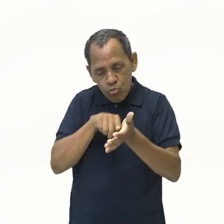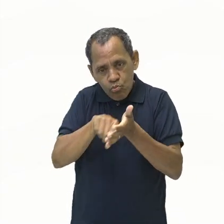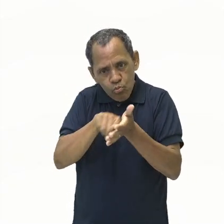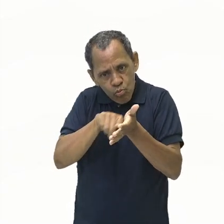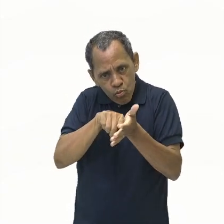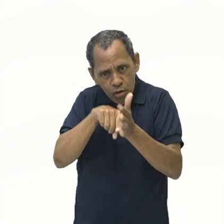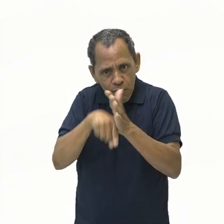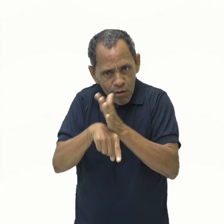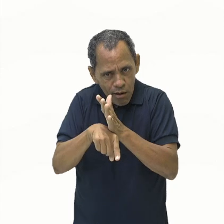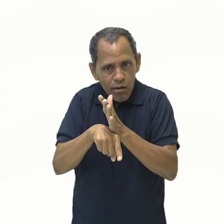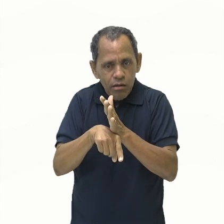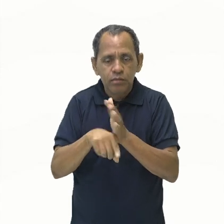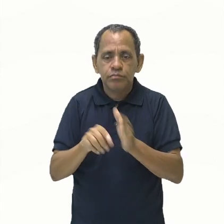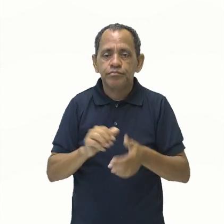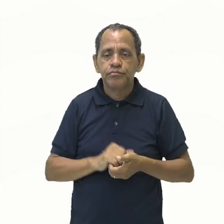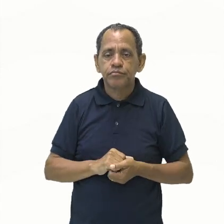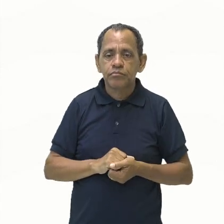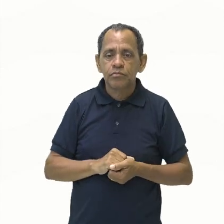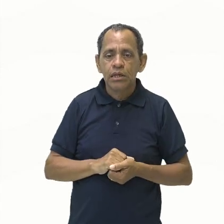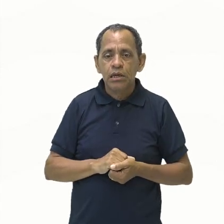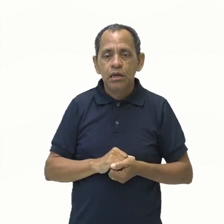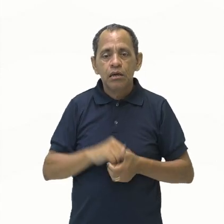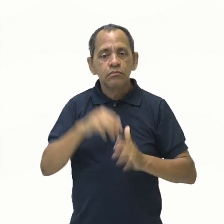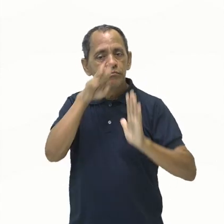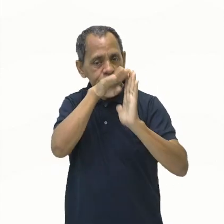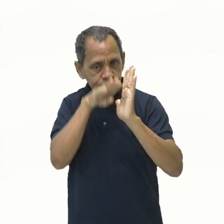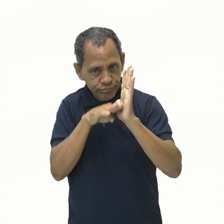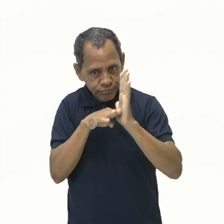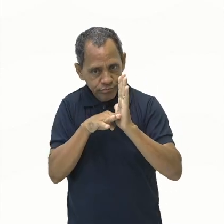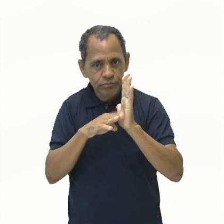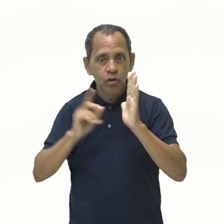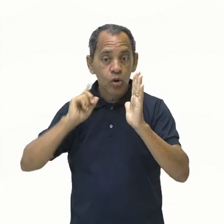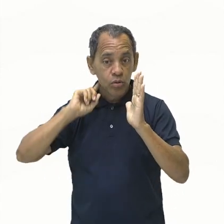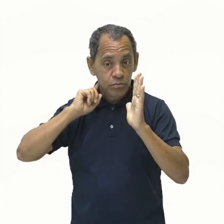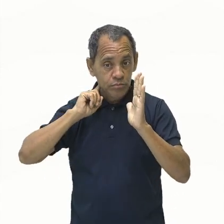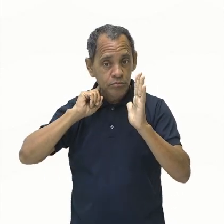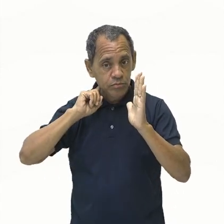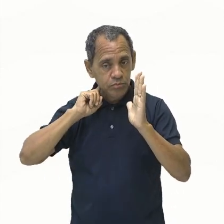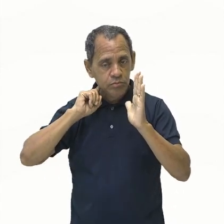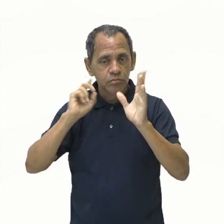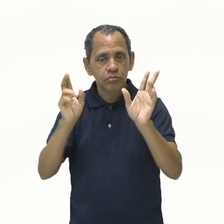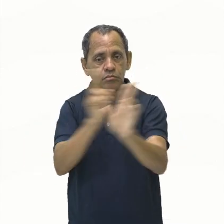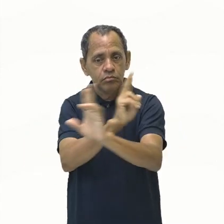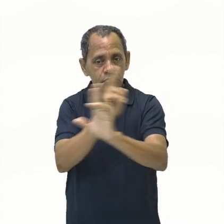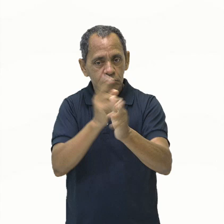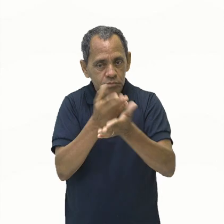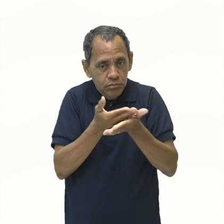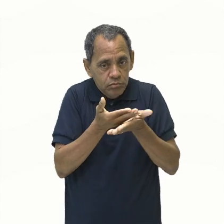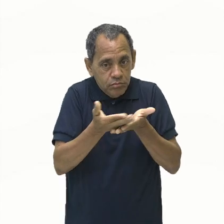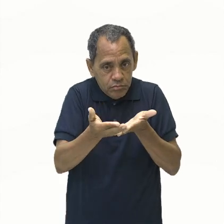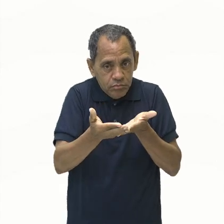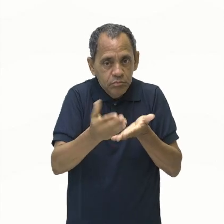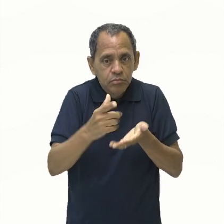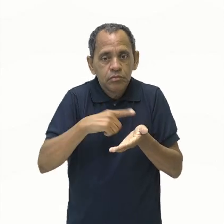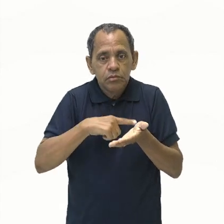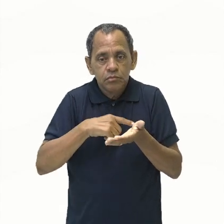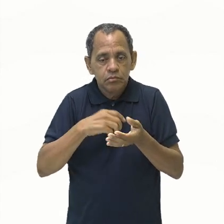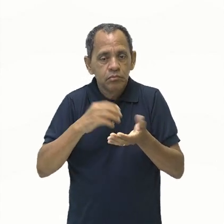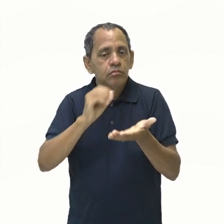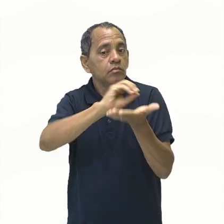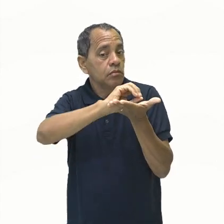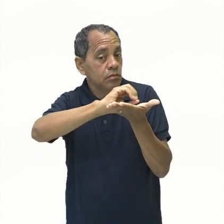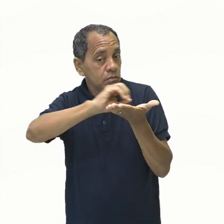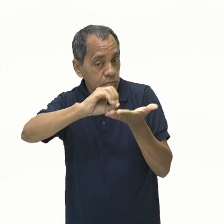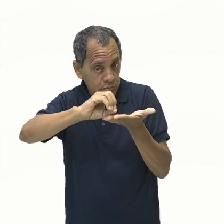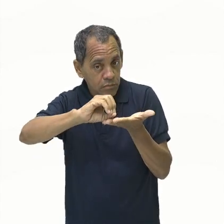Então, quando a gente vai classificar o lixo em relação à sua origem, nós temos orgânico,